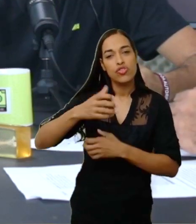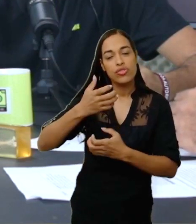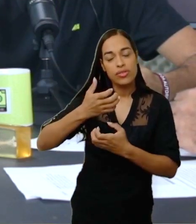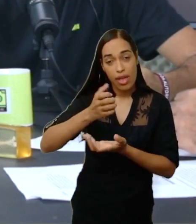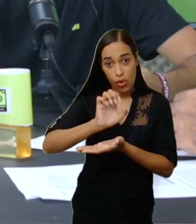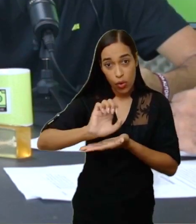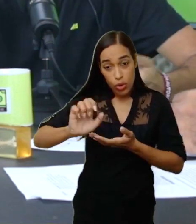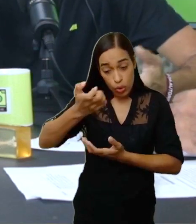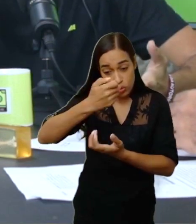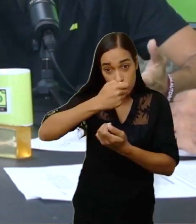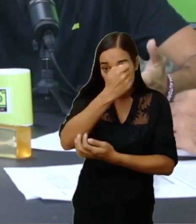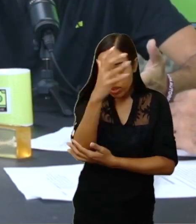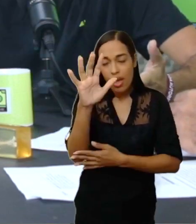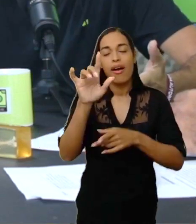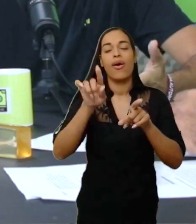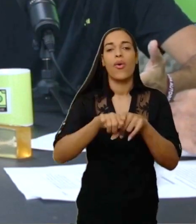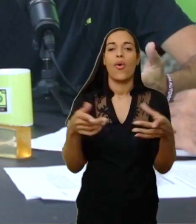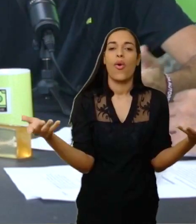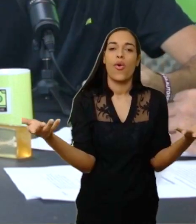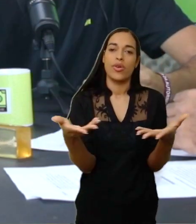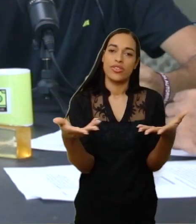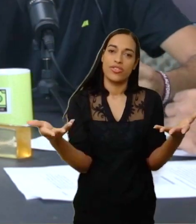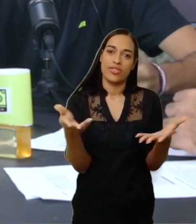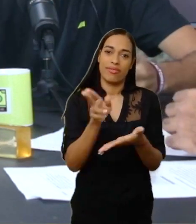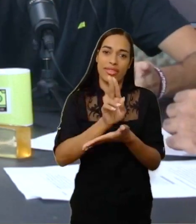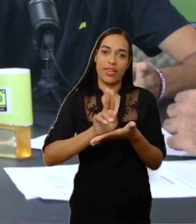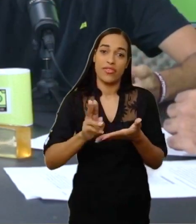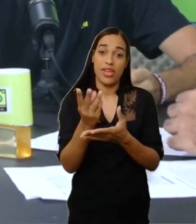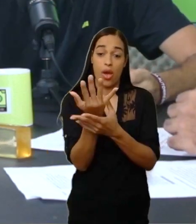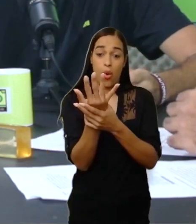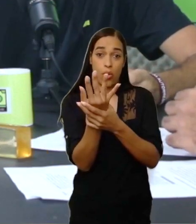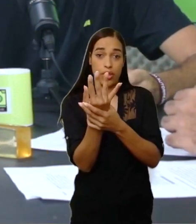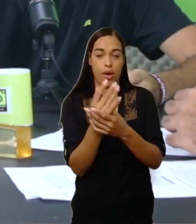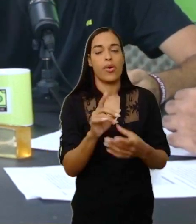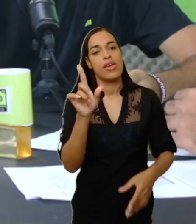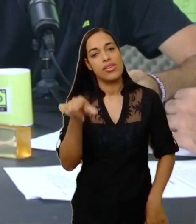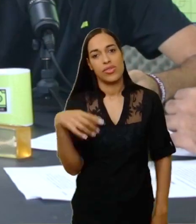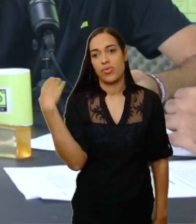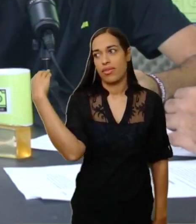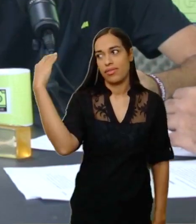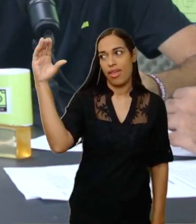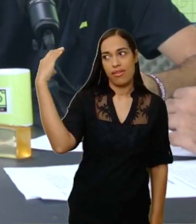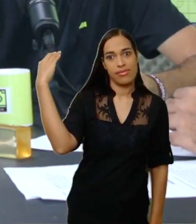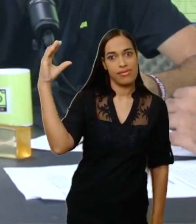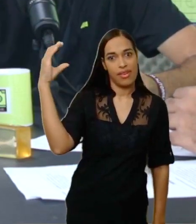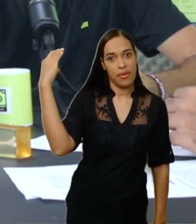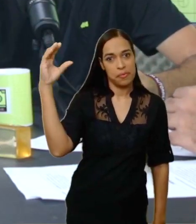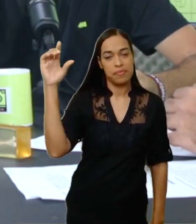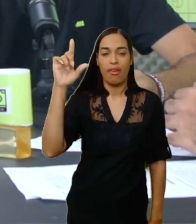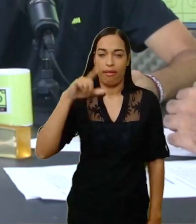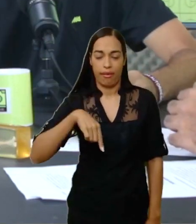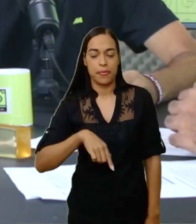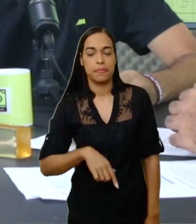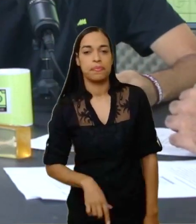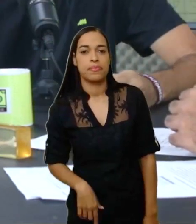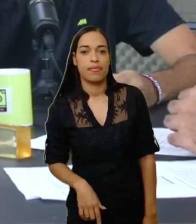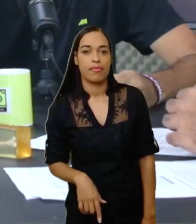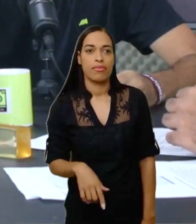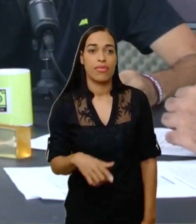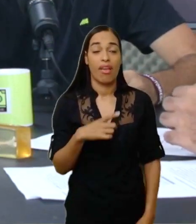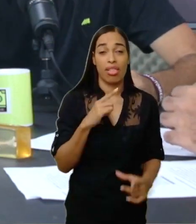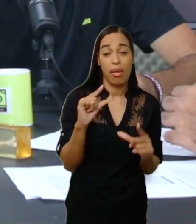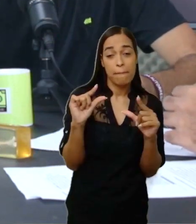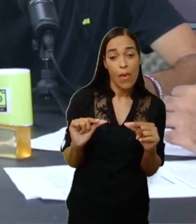Pernambuco. Uma coisa que... Isso é ciência, sabe? Tipo, você ter pouco e fazer